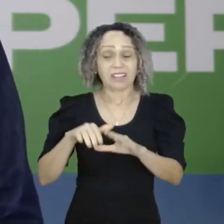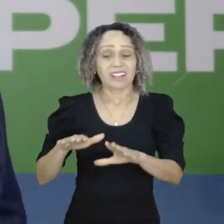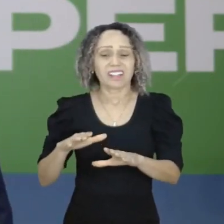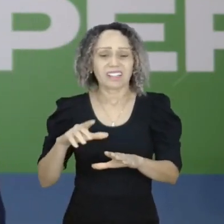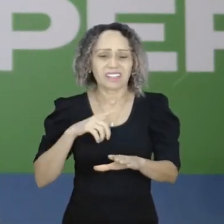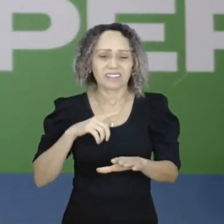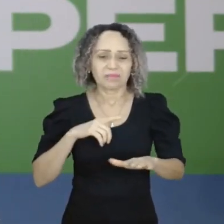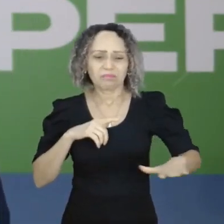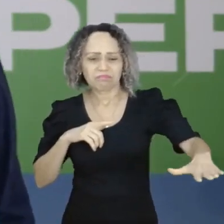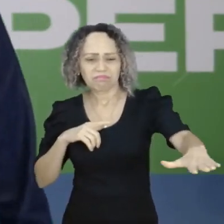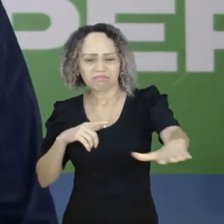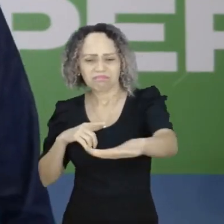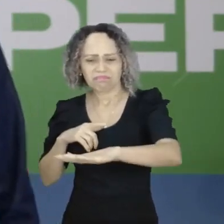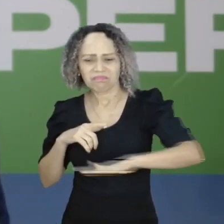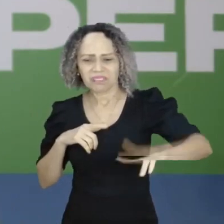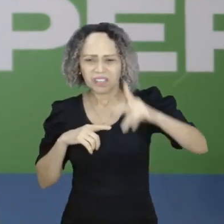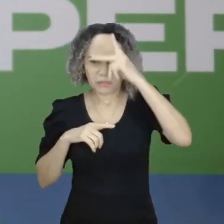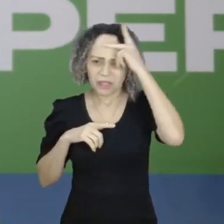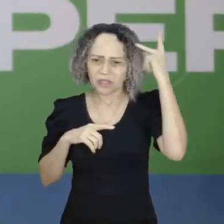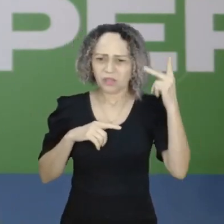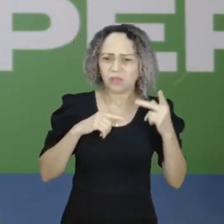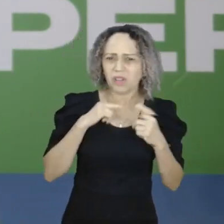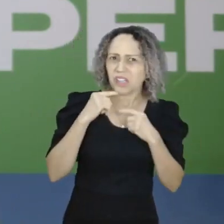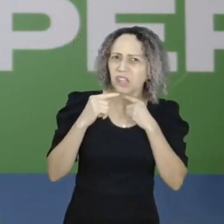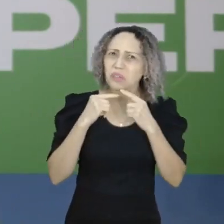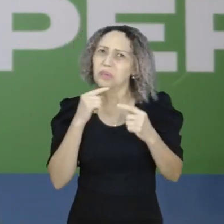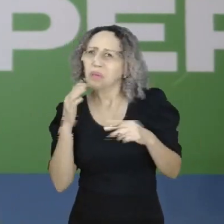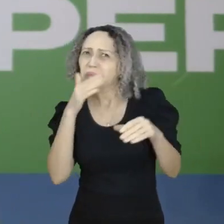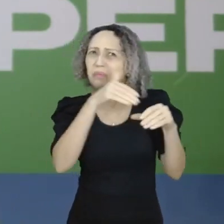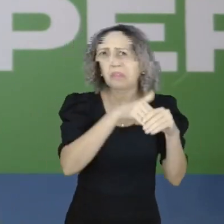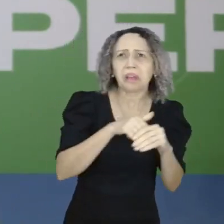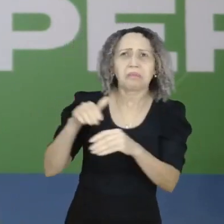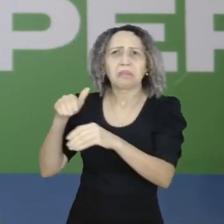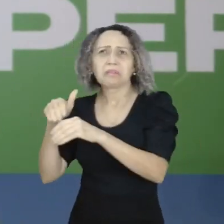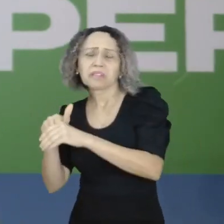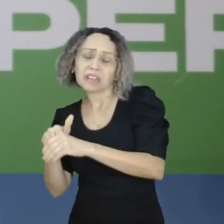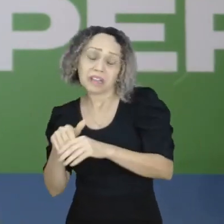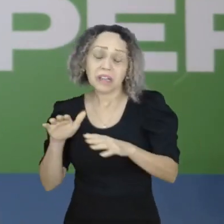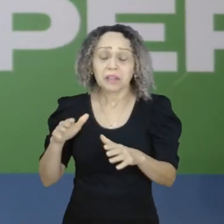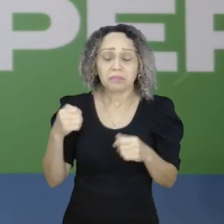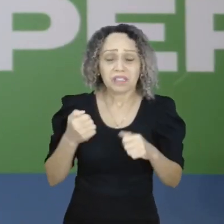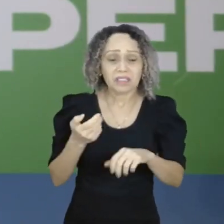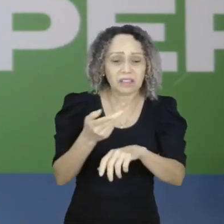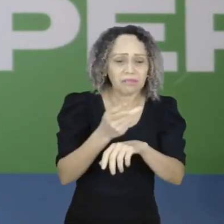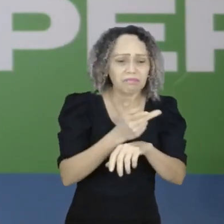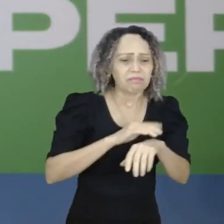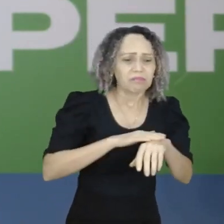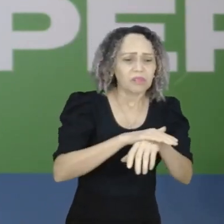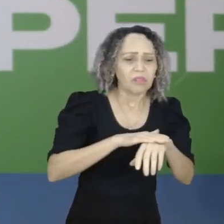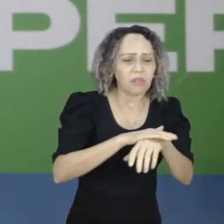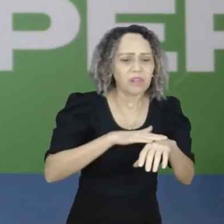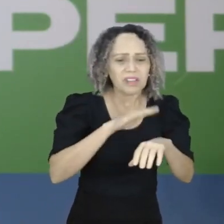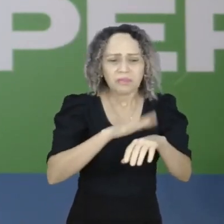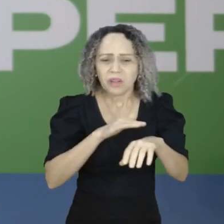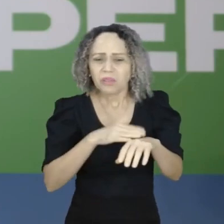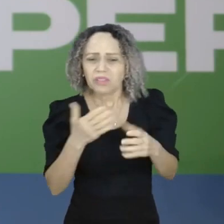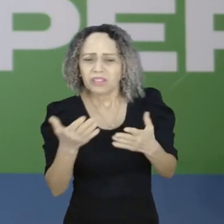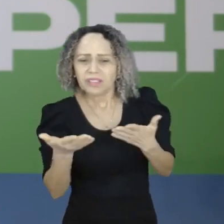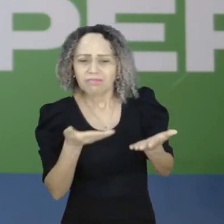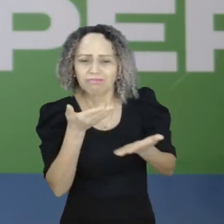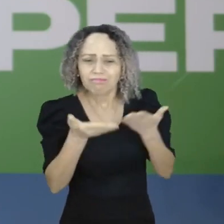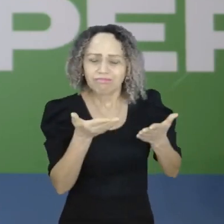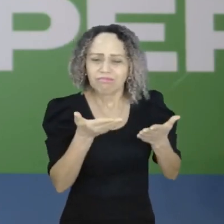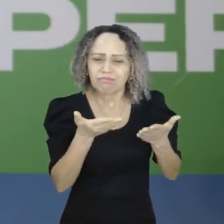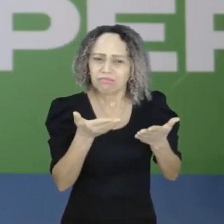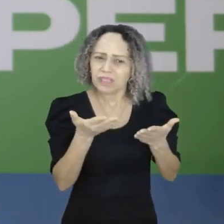de pessoas que estão indecisas, que podem mudar o voto do primeiro turno, onde votaram nulo, em branco, ou uma tentativa